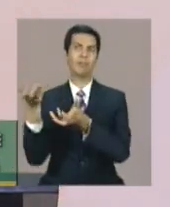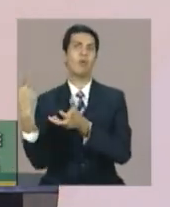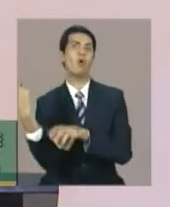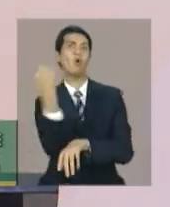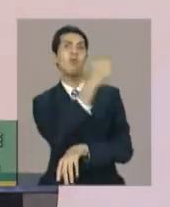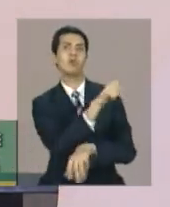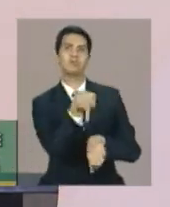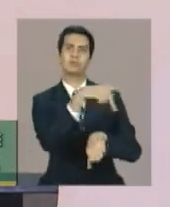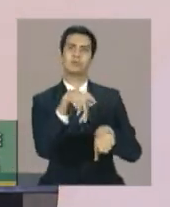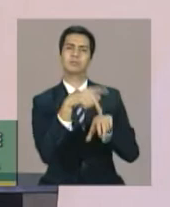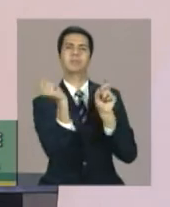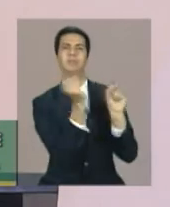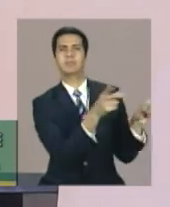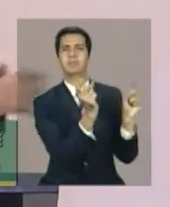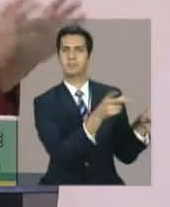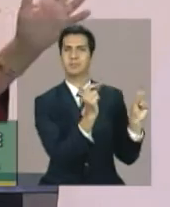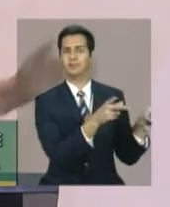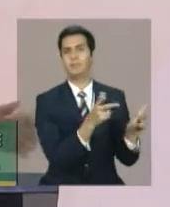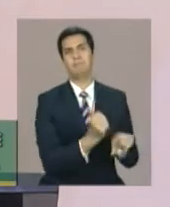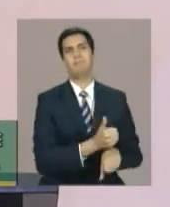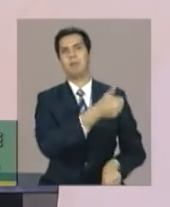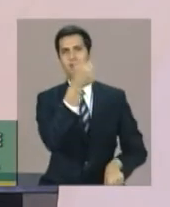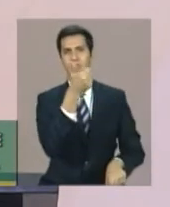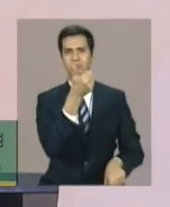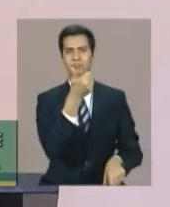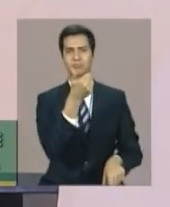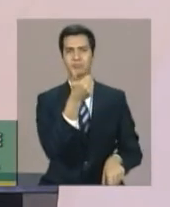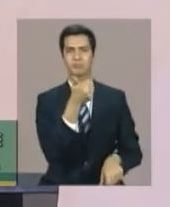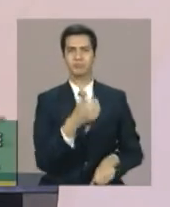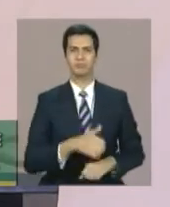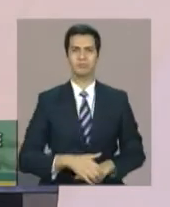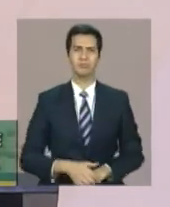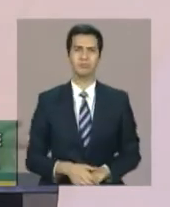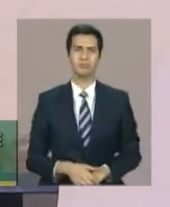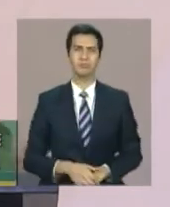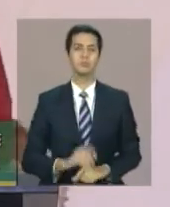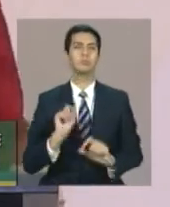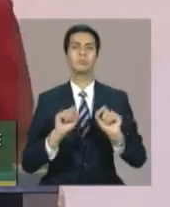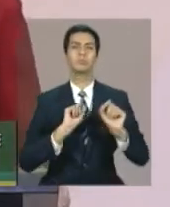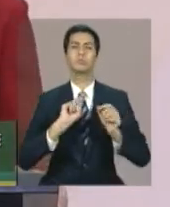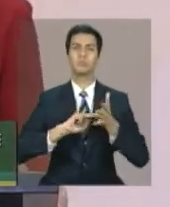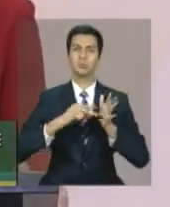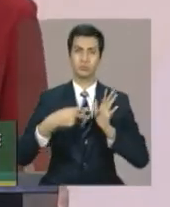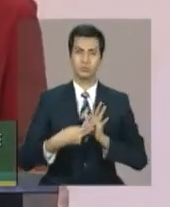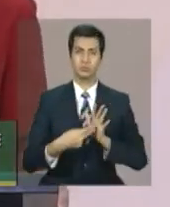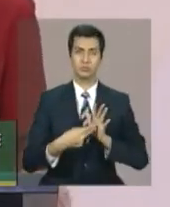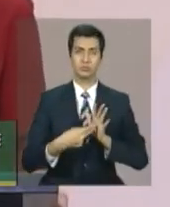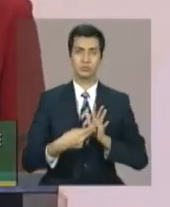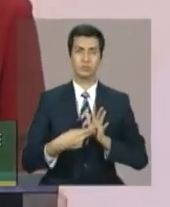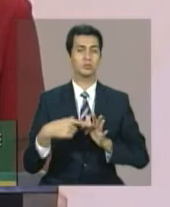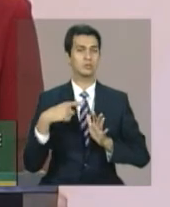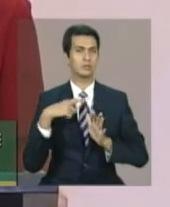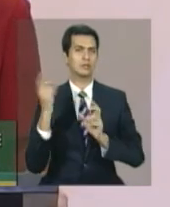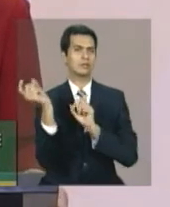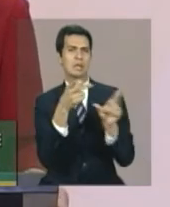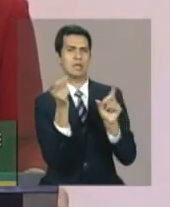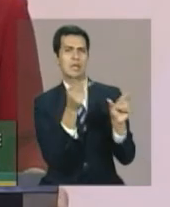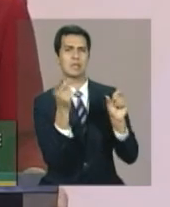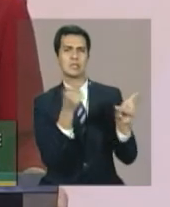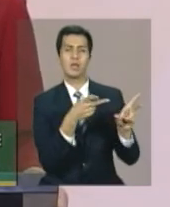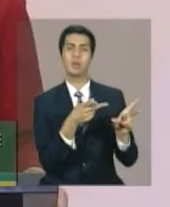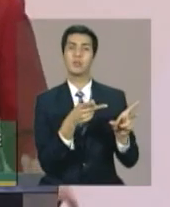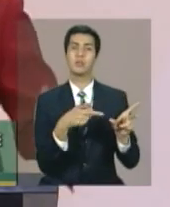podem, na visão deles, absorver seus produtos. Isso significa uma avalanche de